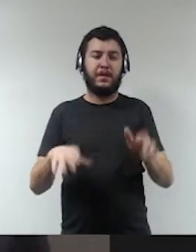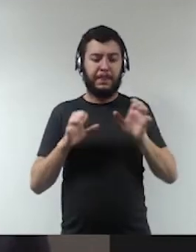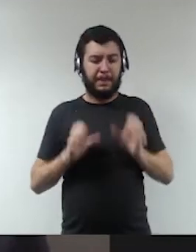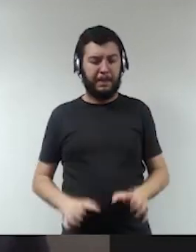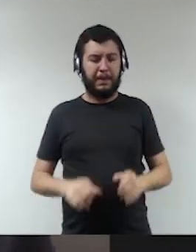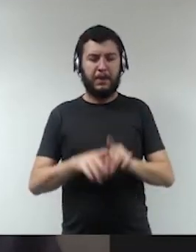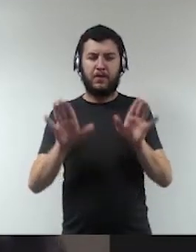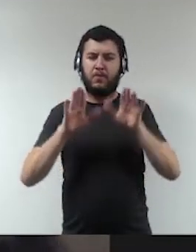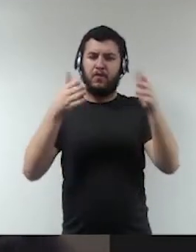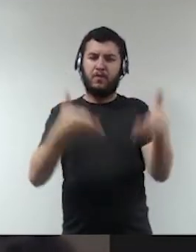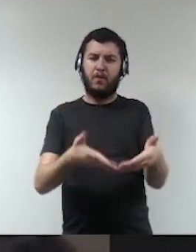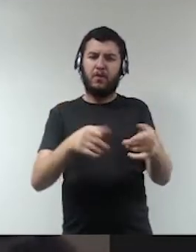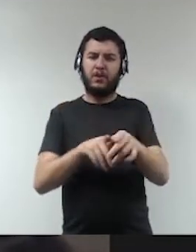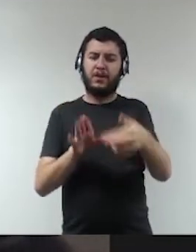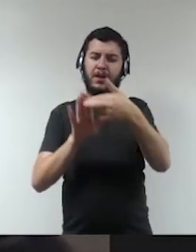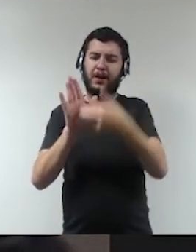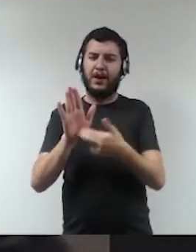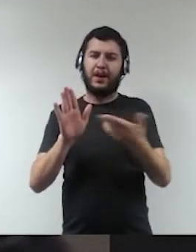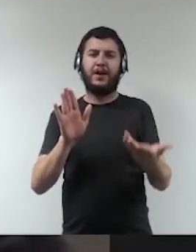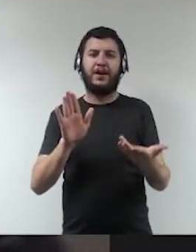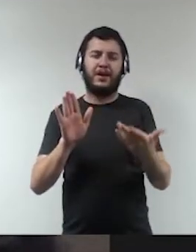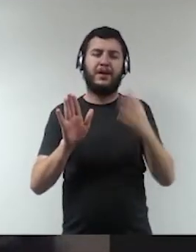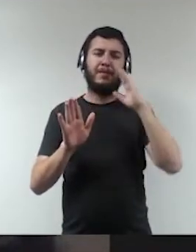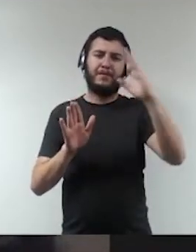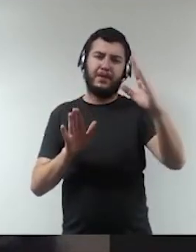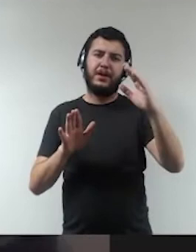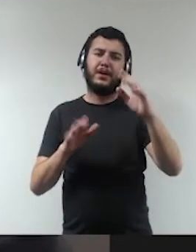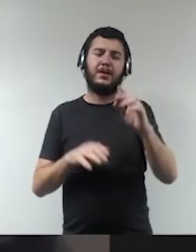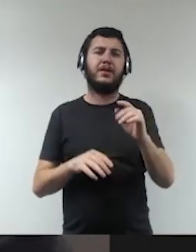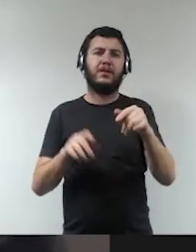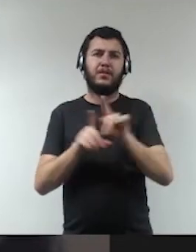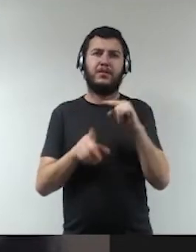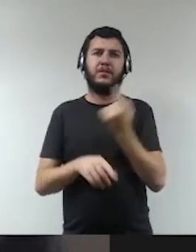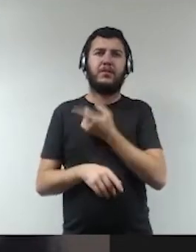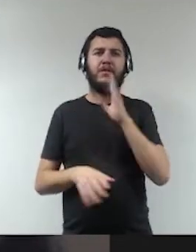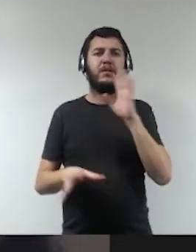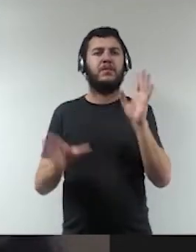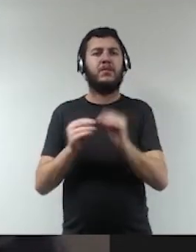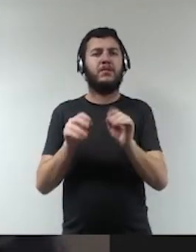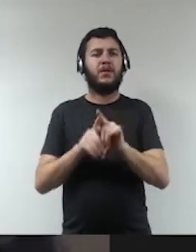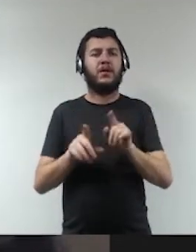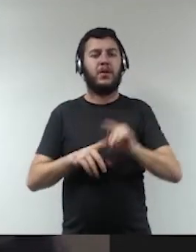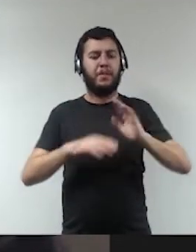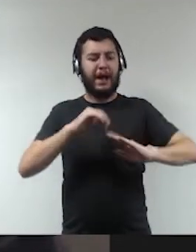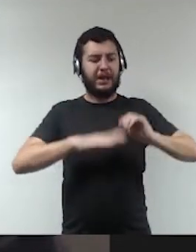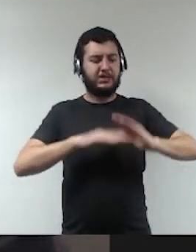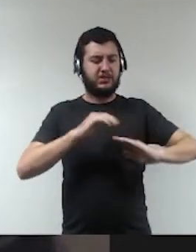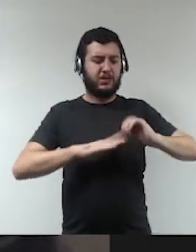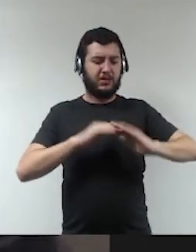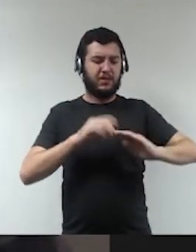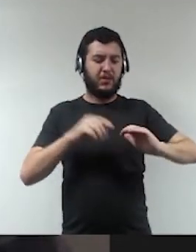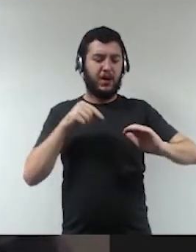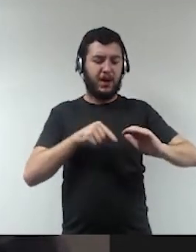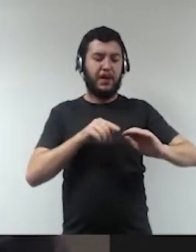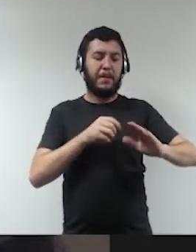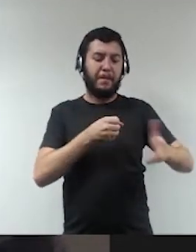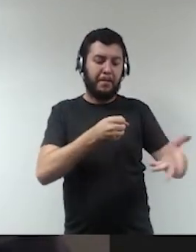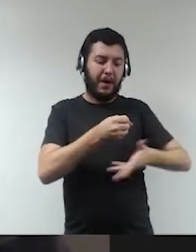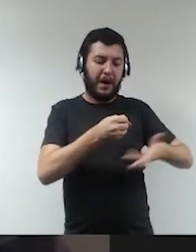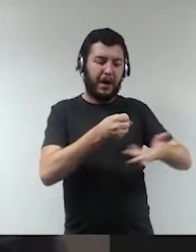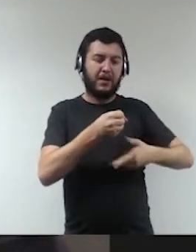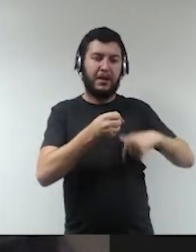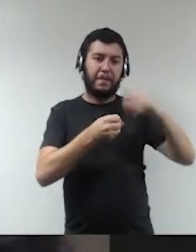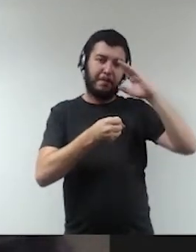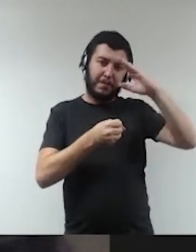aos princípios, segundo a qual uma ação deve valer pelo princípio que a suporta, sendo